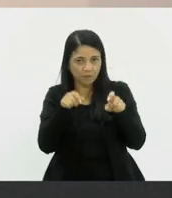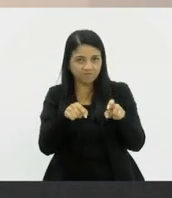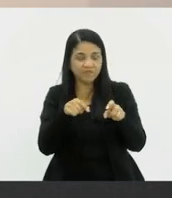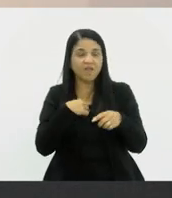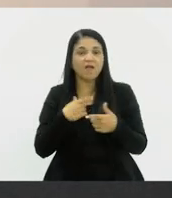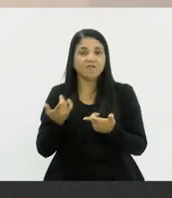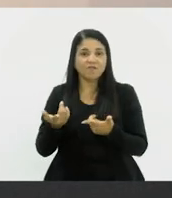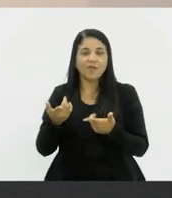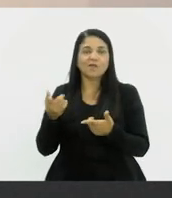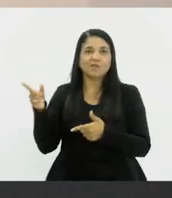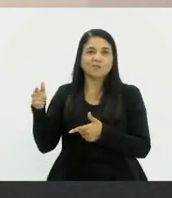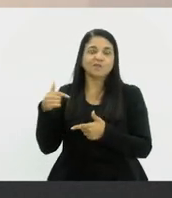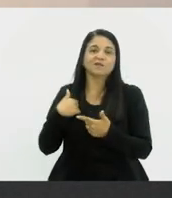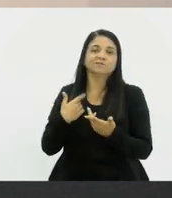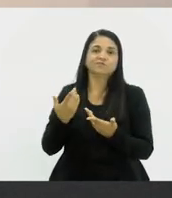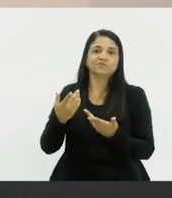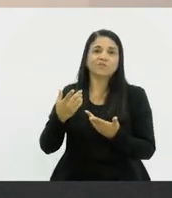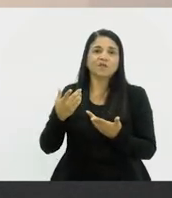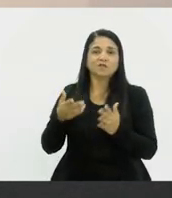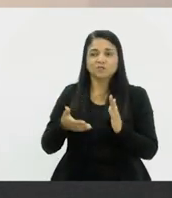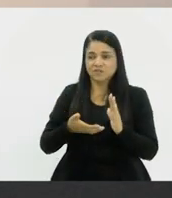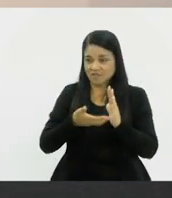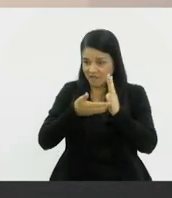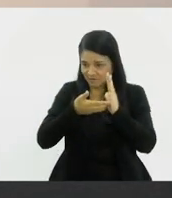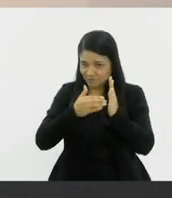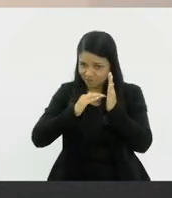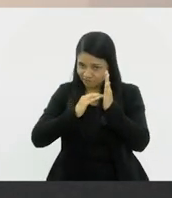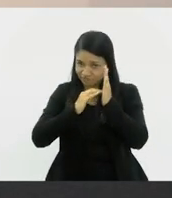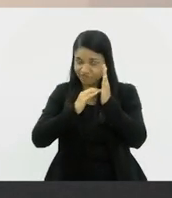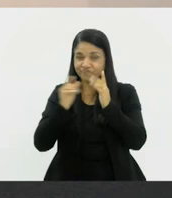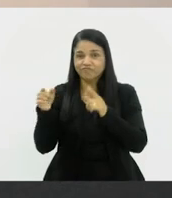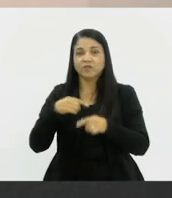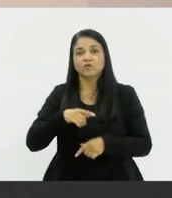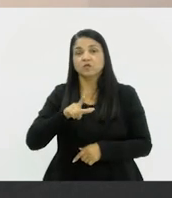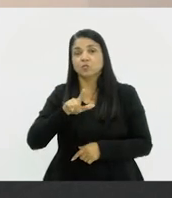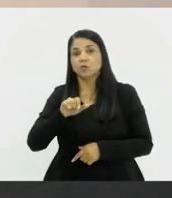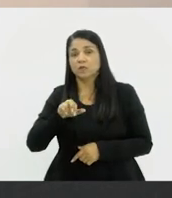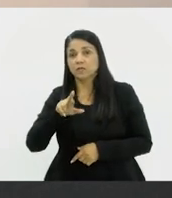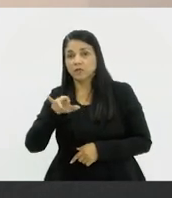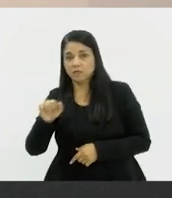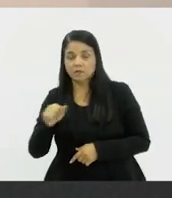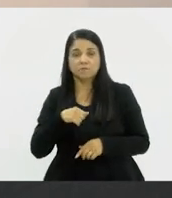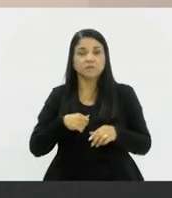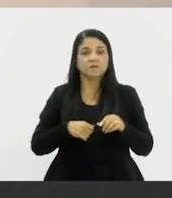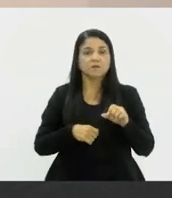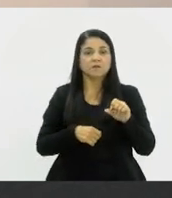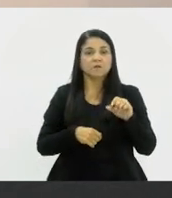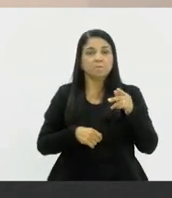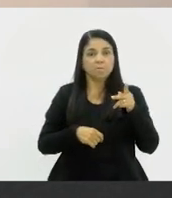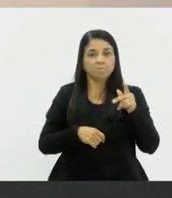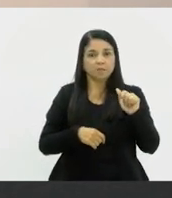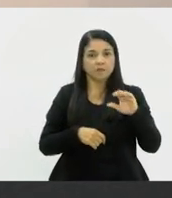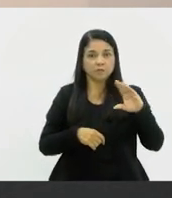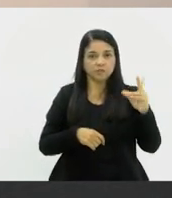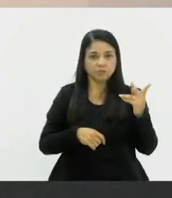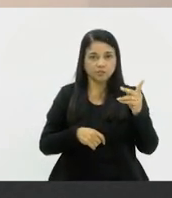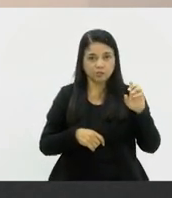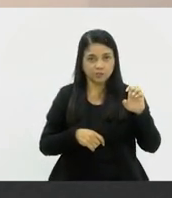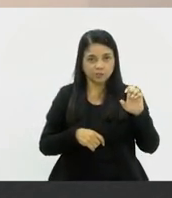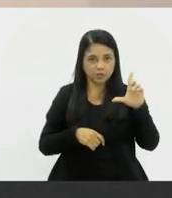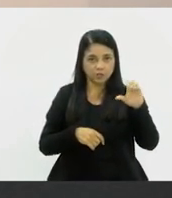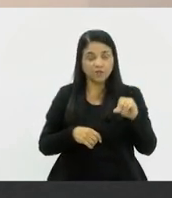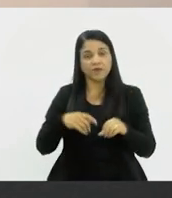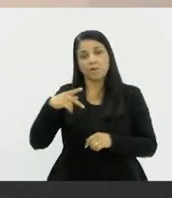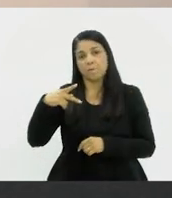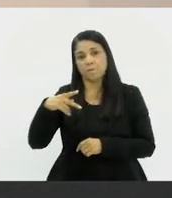né na presença do Lira na presença do Pacheco né e vem para vem com a PEC